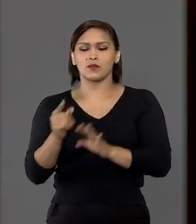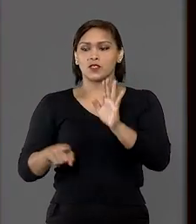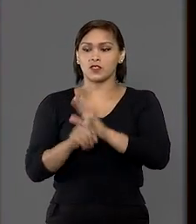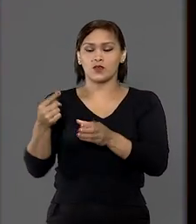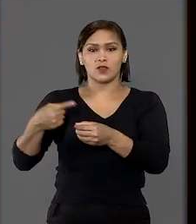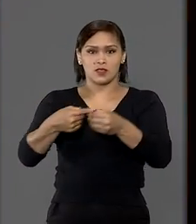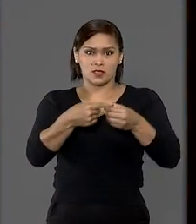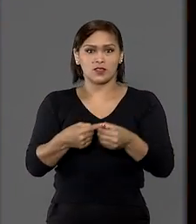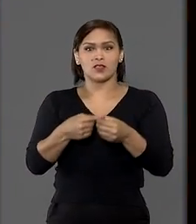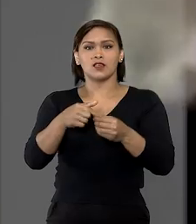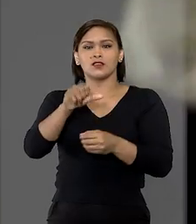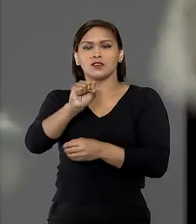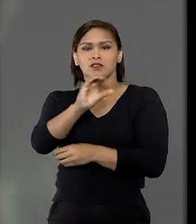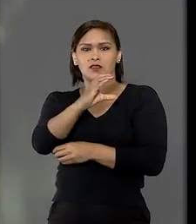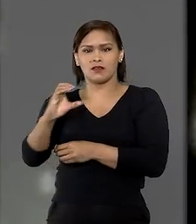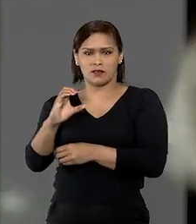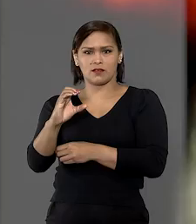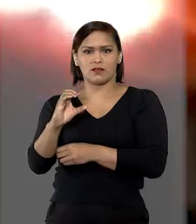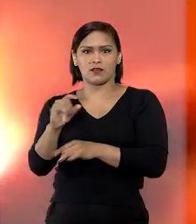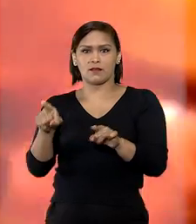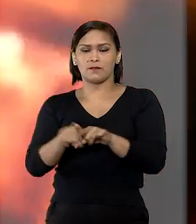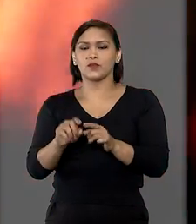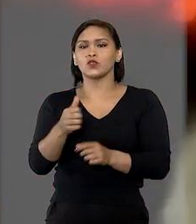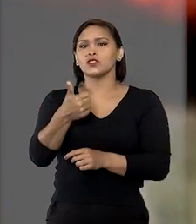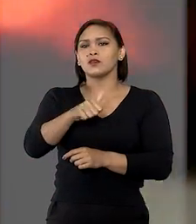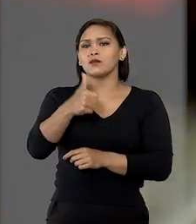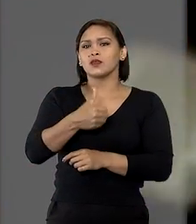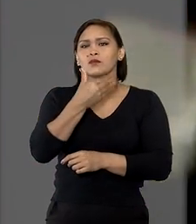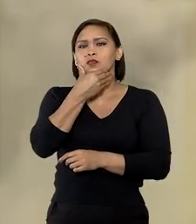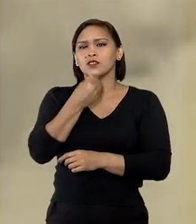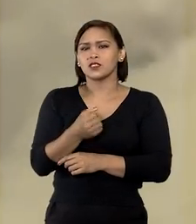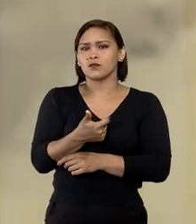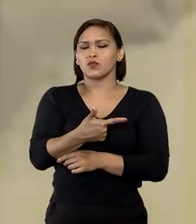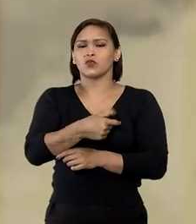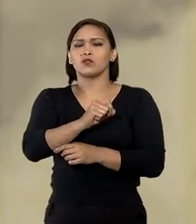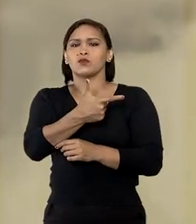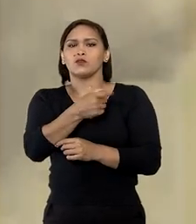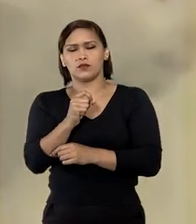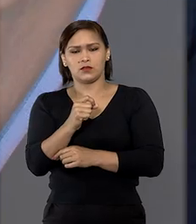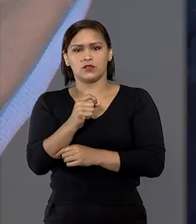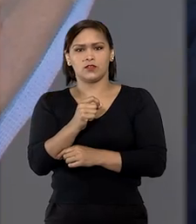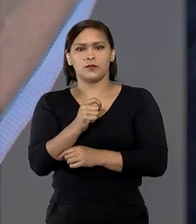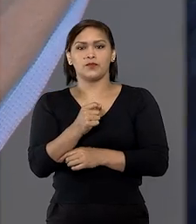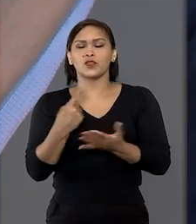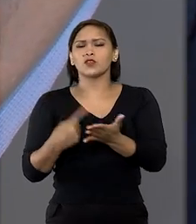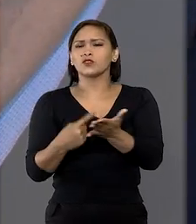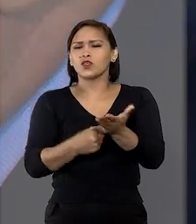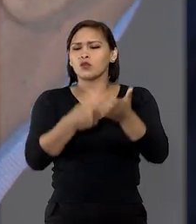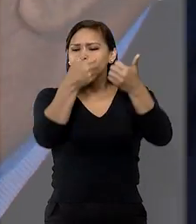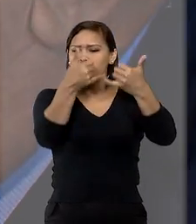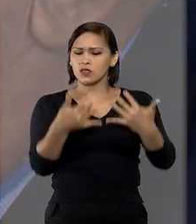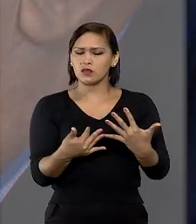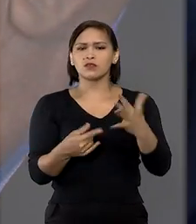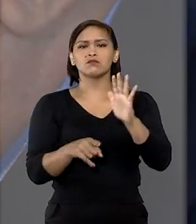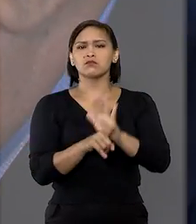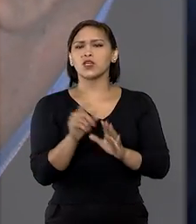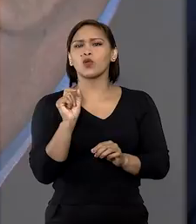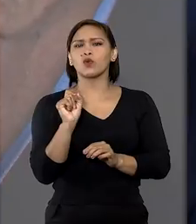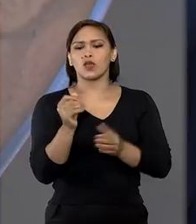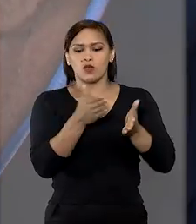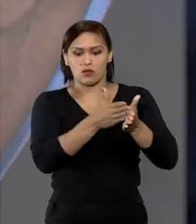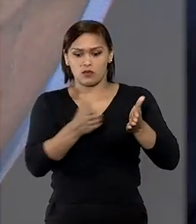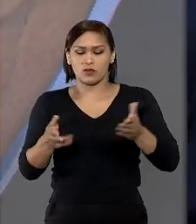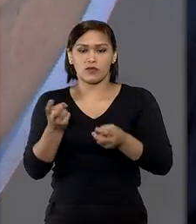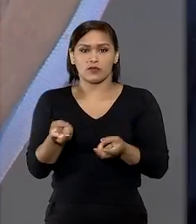Brasil em Criciúma no Estado de Santa Catarina no dia primeiro de dezembro de 2020 de acordo com o ministro o